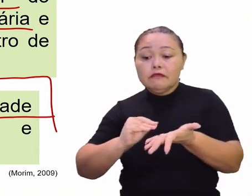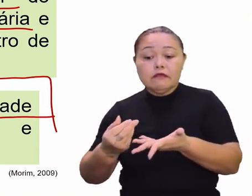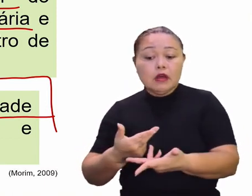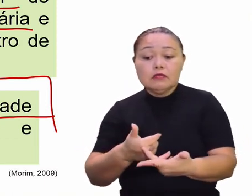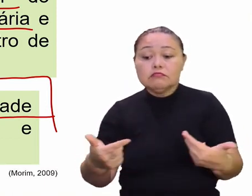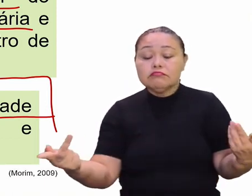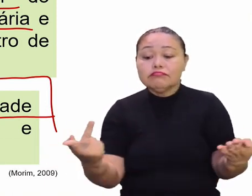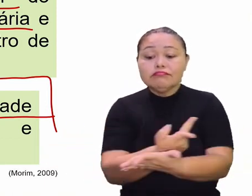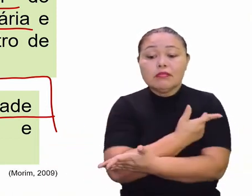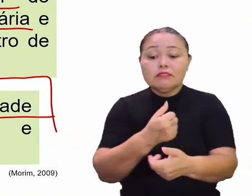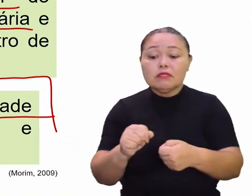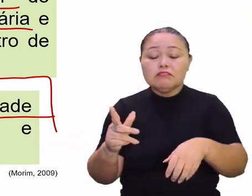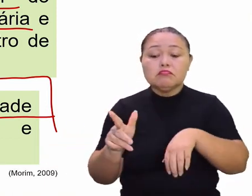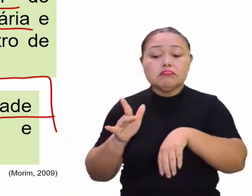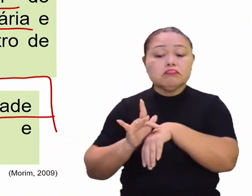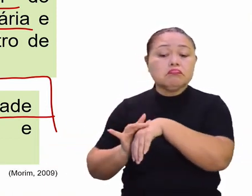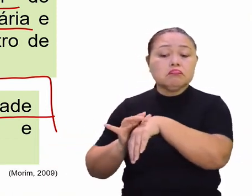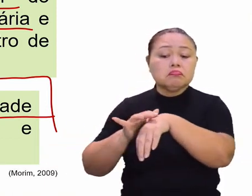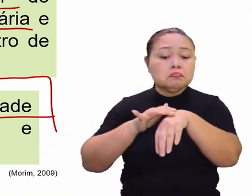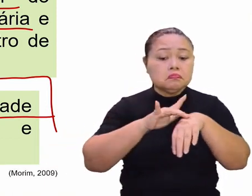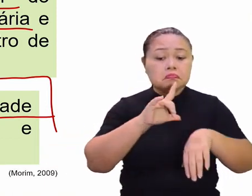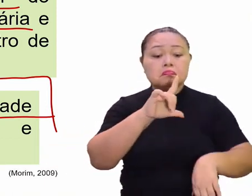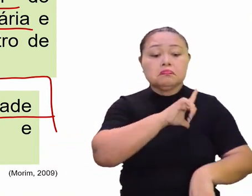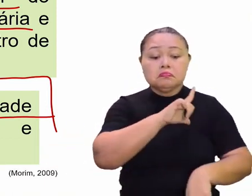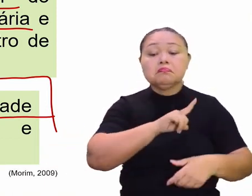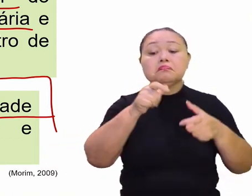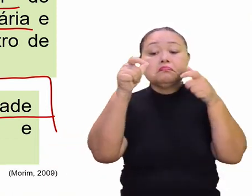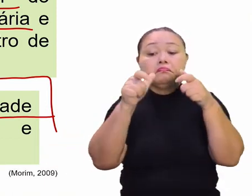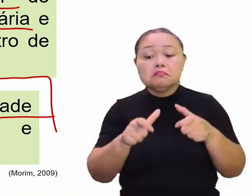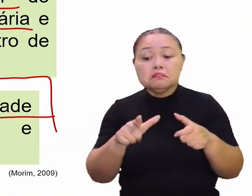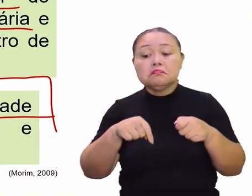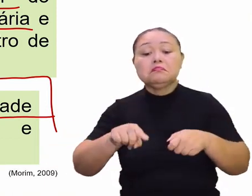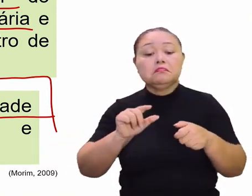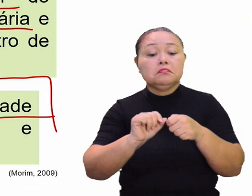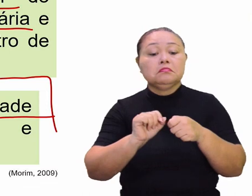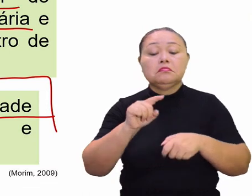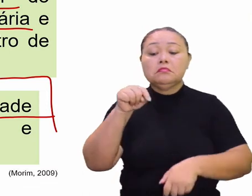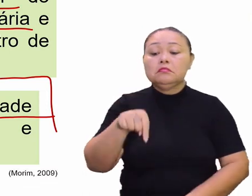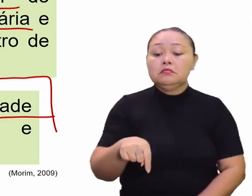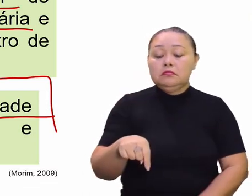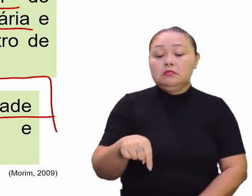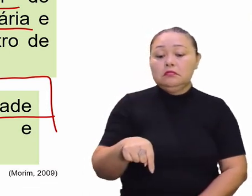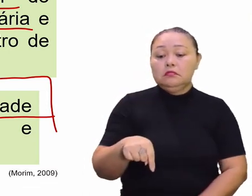Muitas doenças, Rogério. Então, eles não estavam